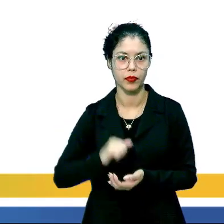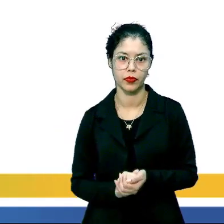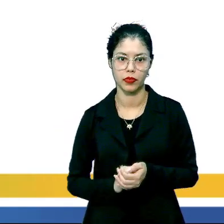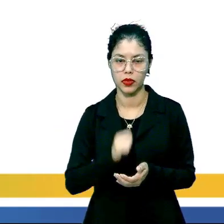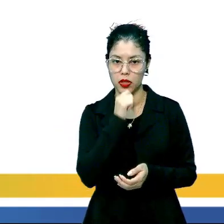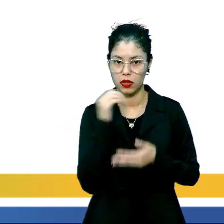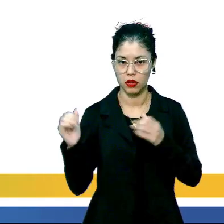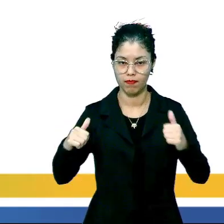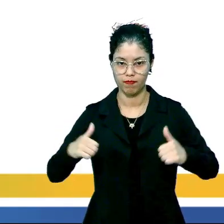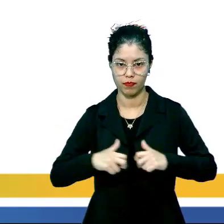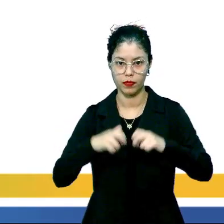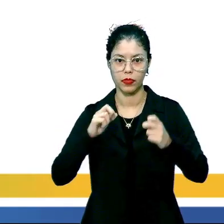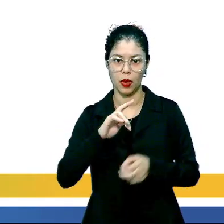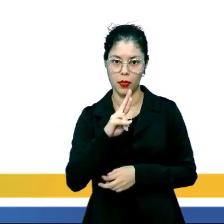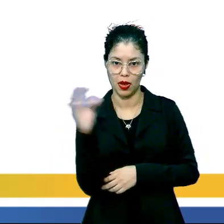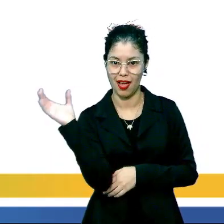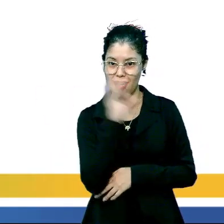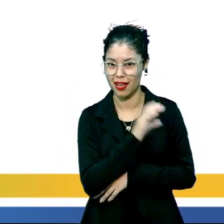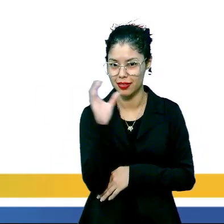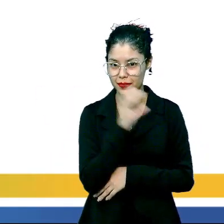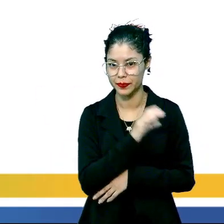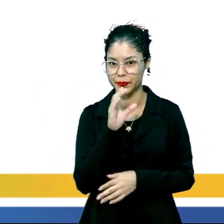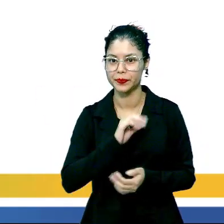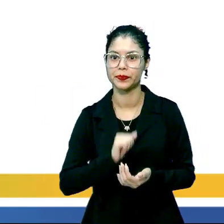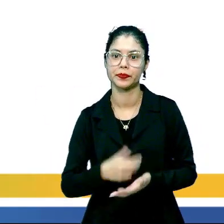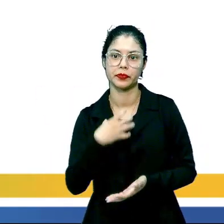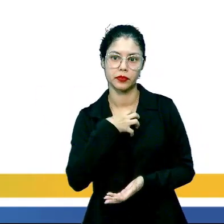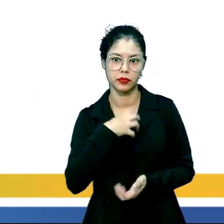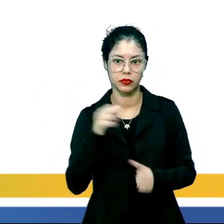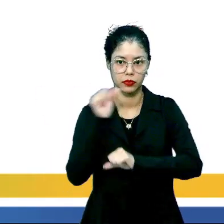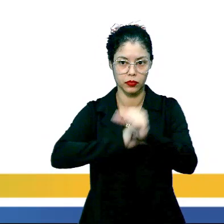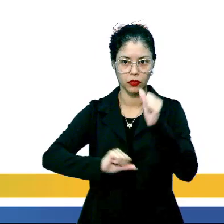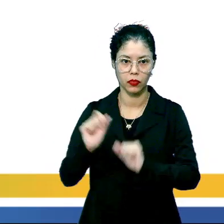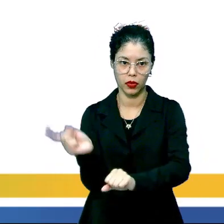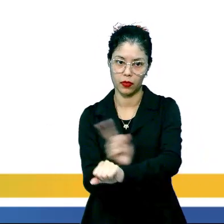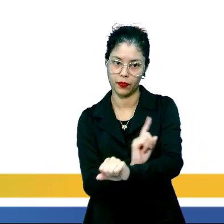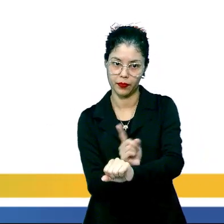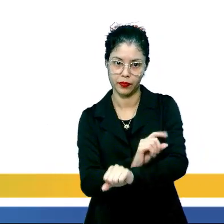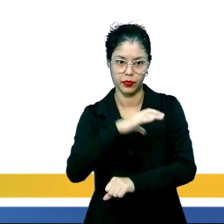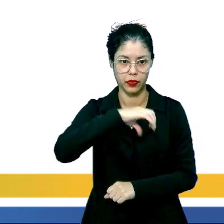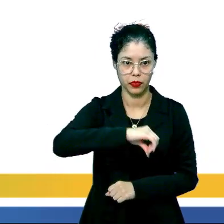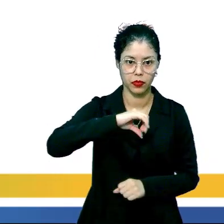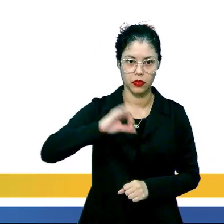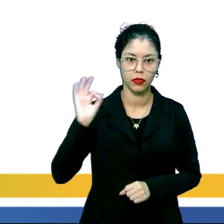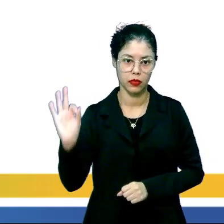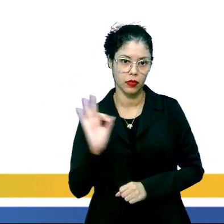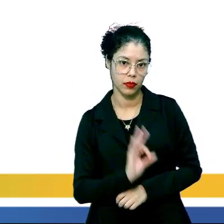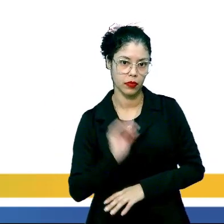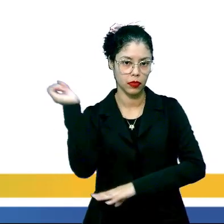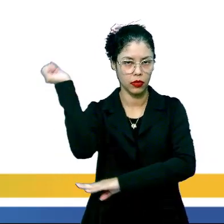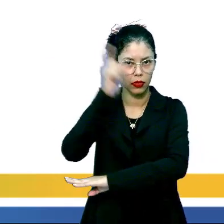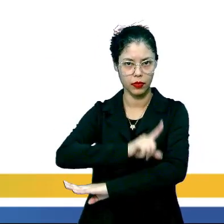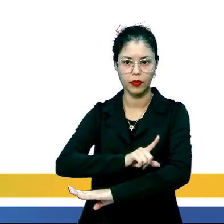sua meta de colisão de prótons acelerados em sentidos opostos, com velocidades